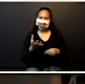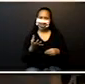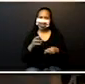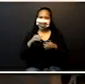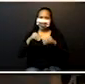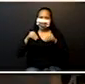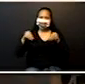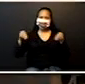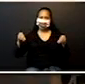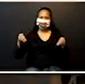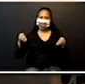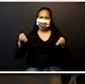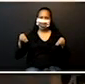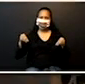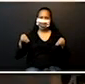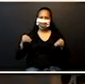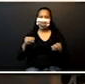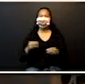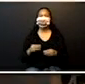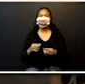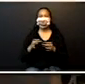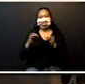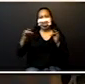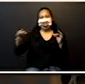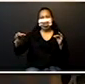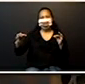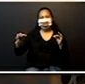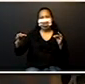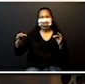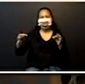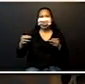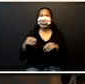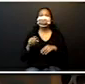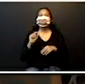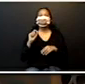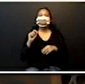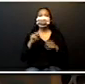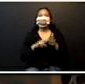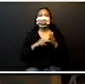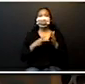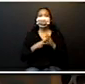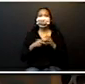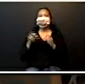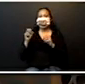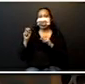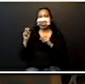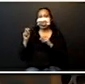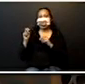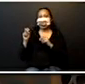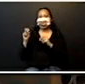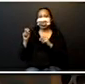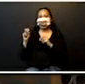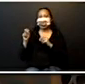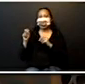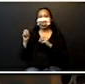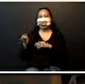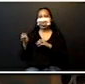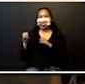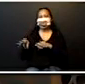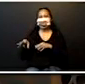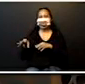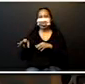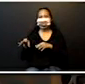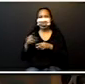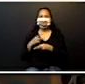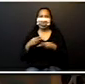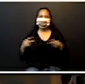meça, percebe? Então, é instrução e no caso aqui é para ensinar alguma coisa. Vocês já